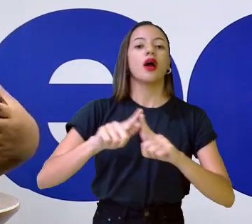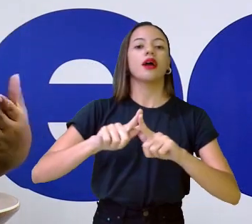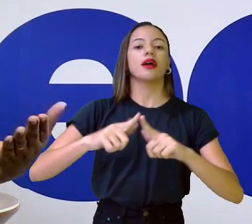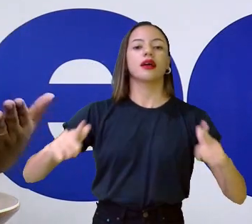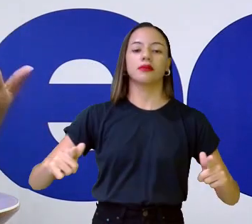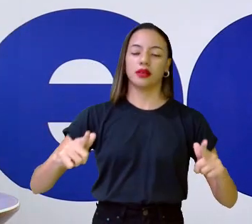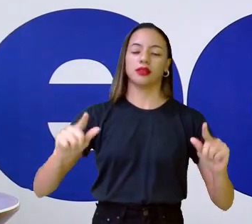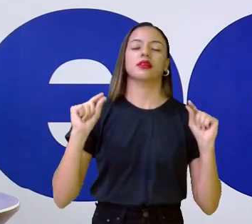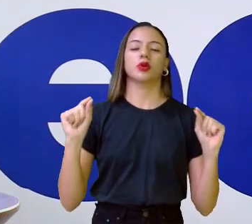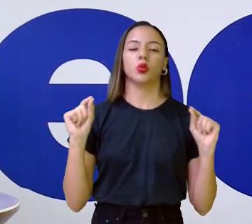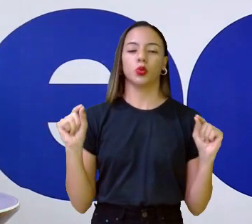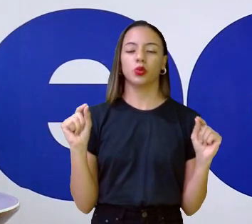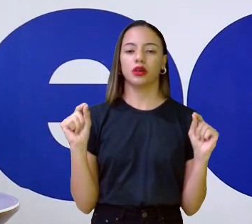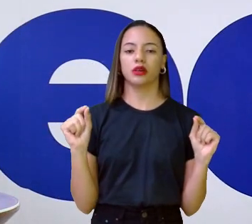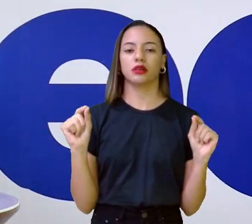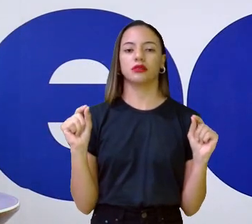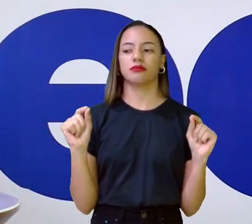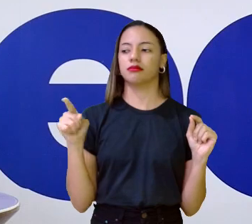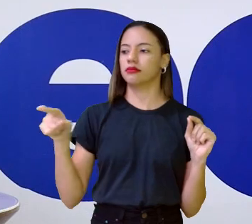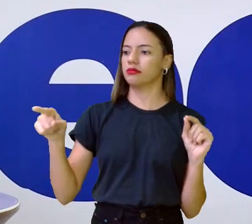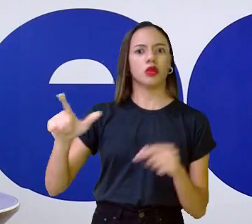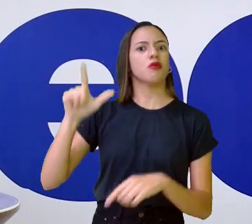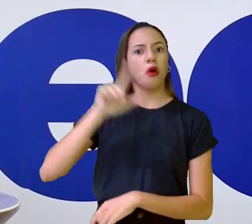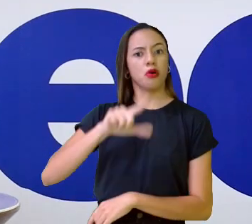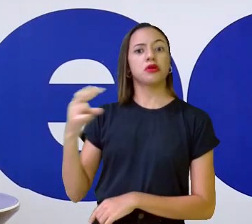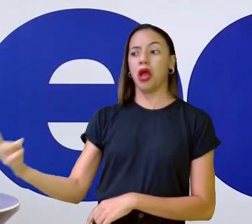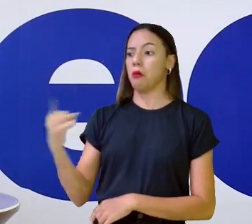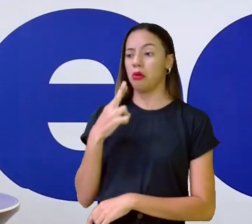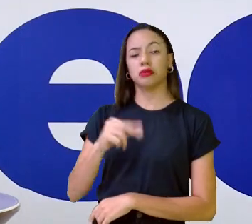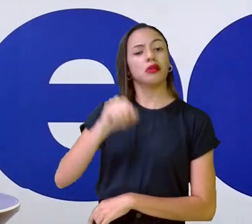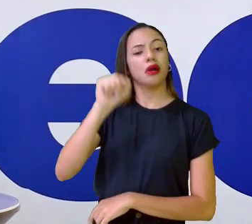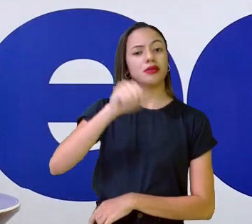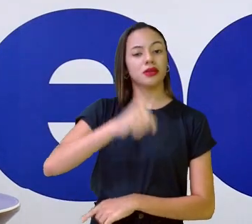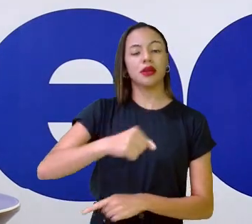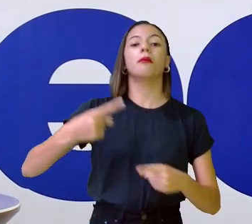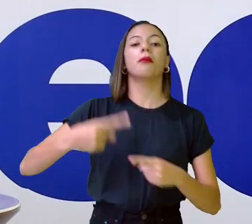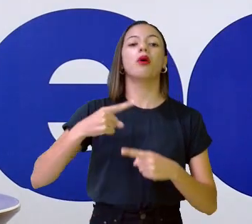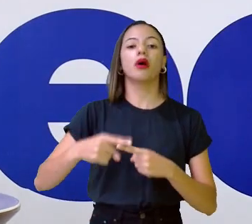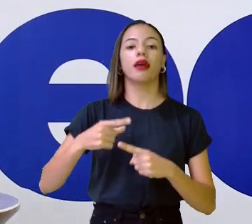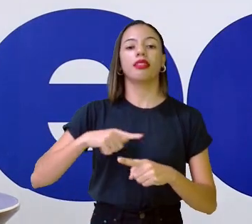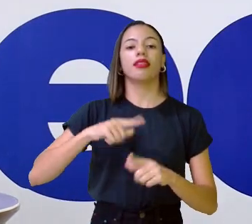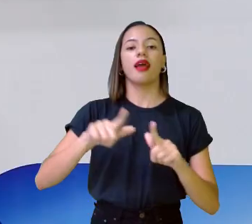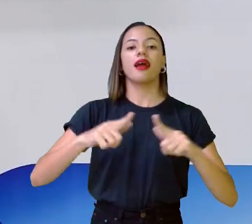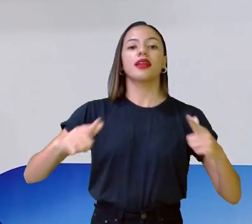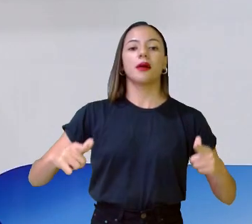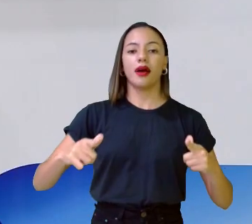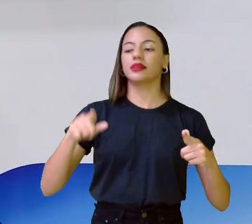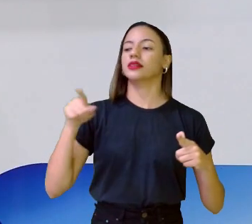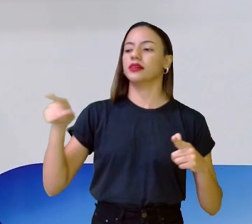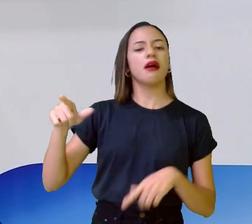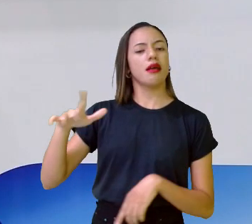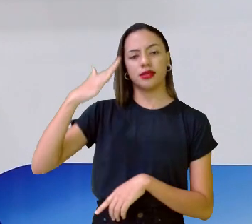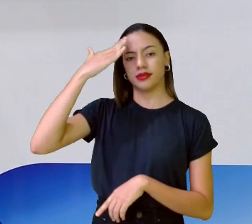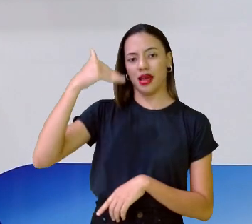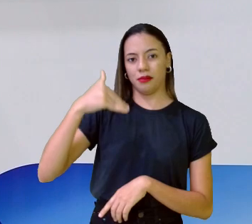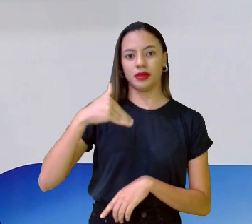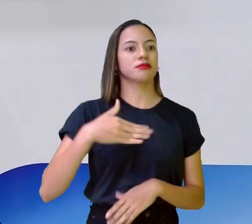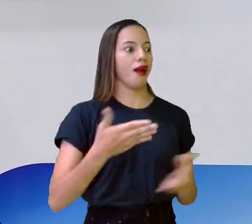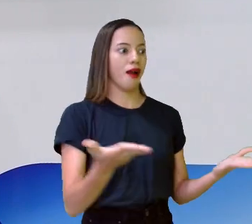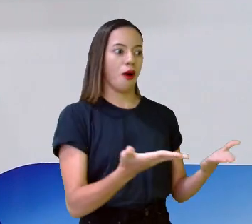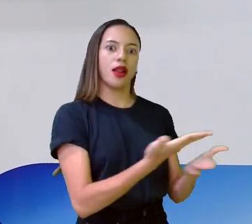Isso. Que ele não vai deixar de responder. Ele vai responder. E Isso essa mesmo. gramática... Vamos ver tudo isso nesta aula,